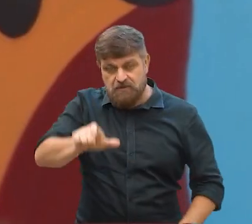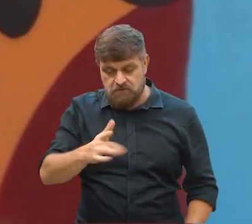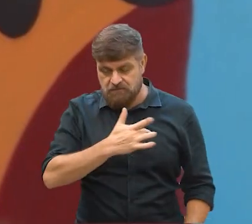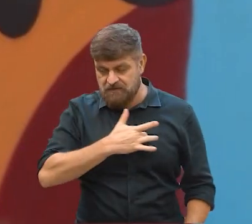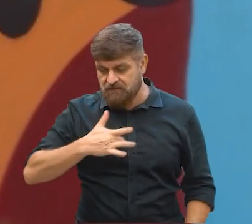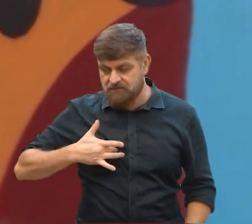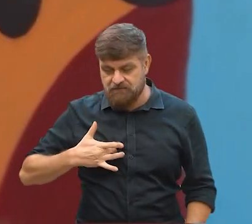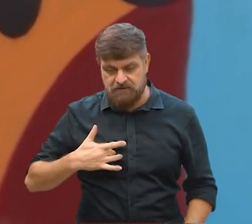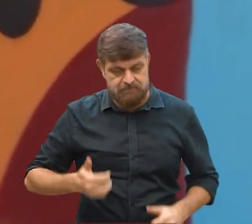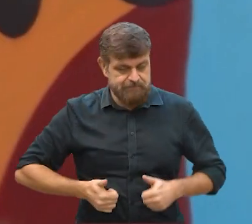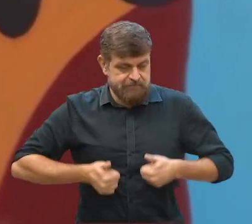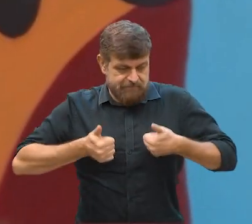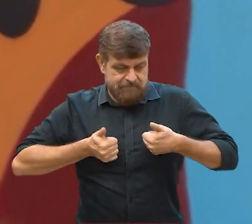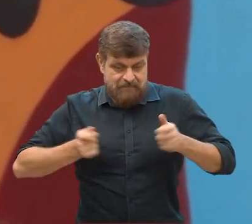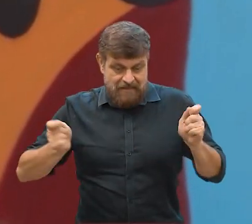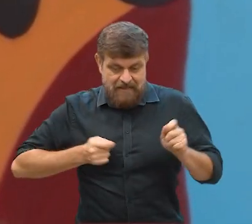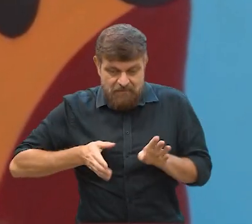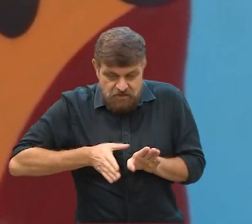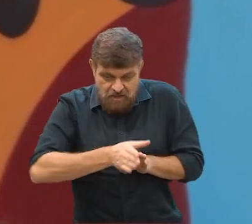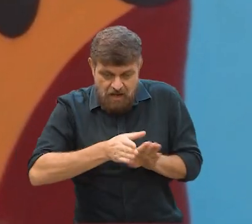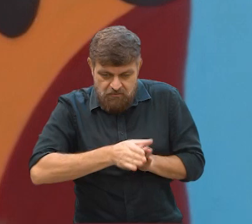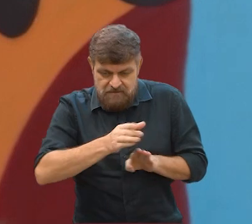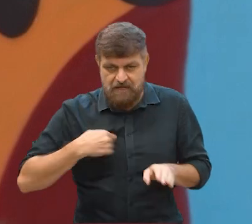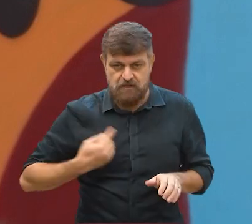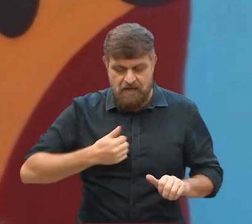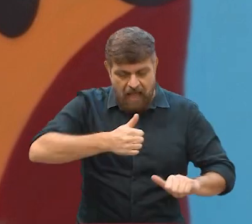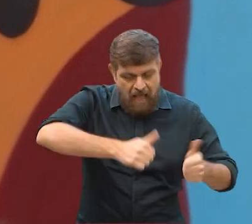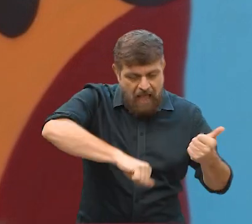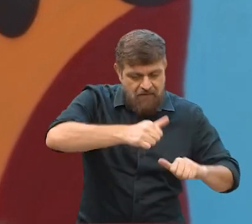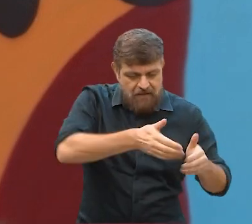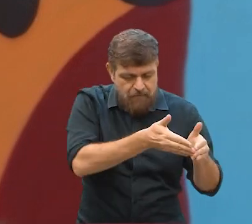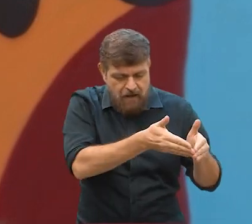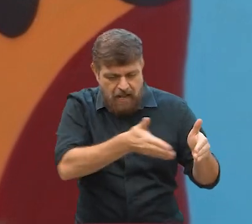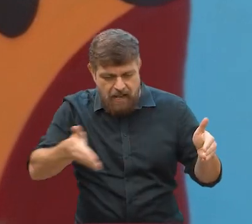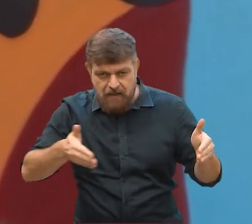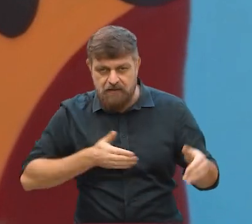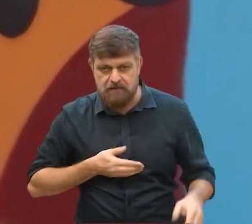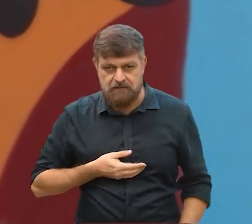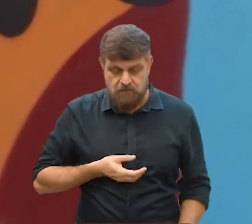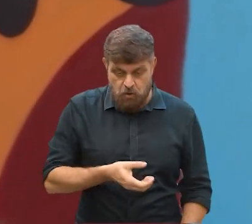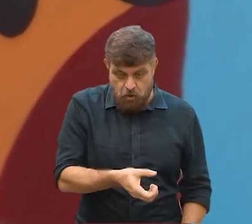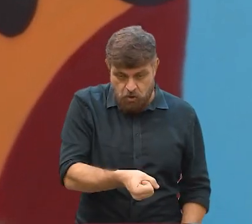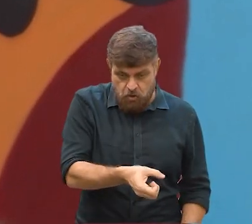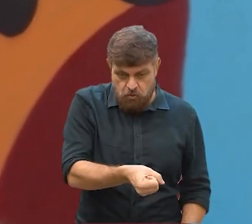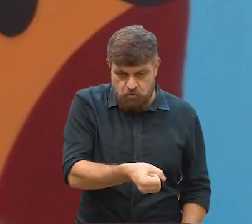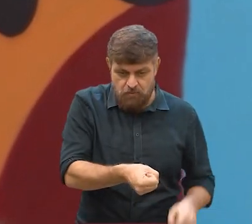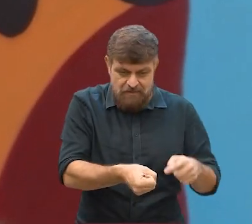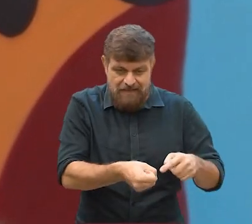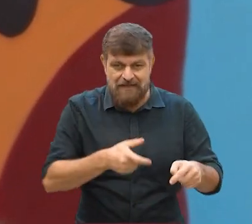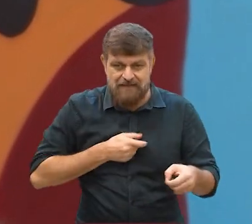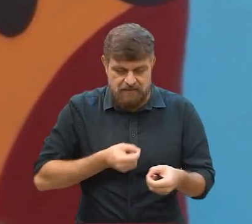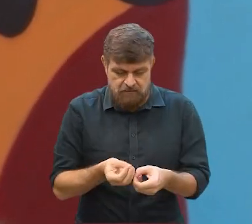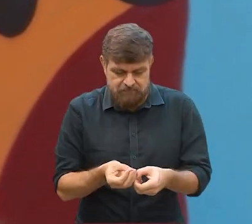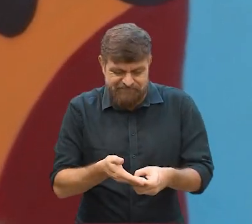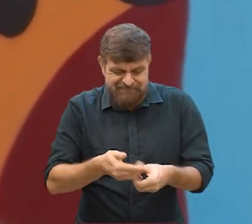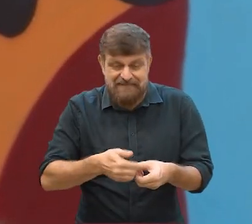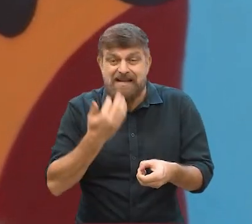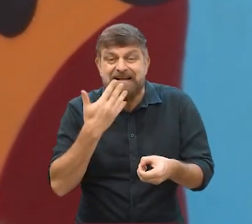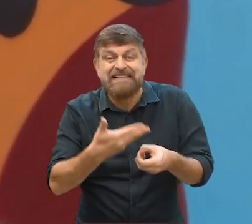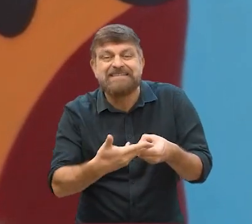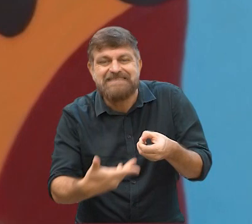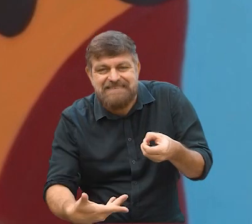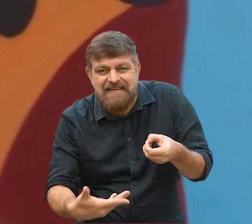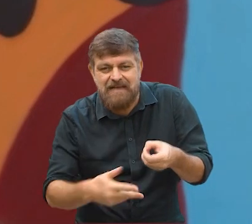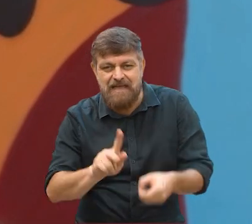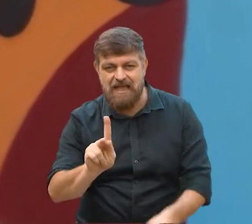vida saudável, pode ser feita. Então a gente avalia desde o canal anal, desde o ânus, onde pode ter hemorroidas e pode ter